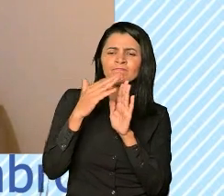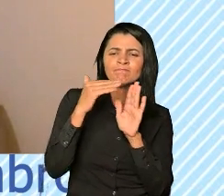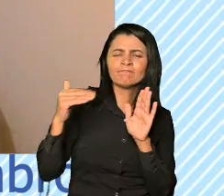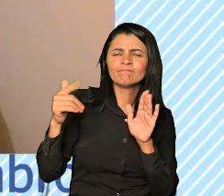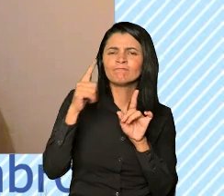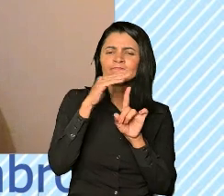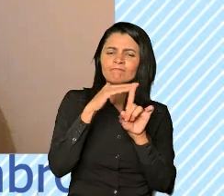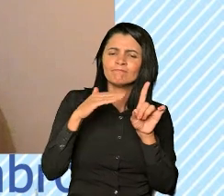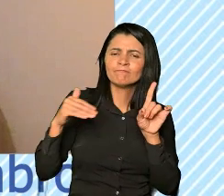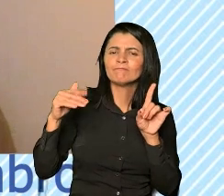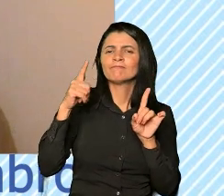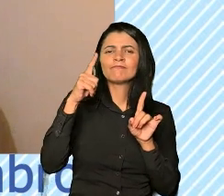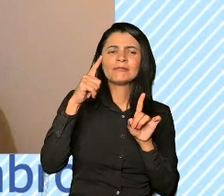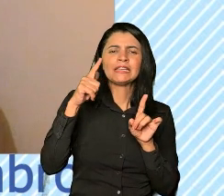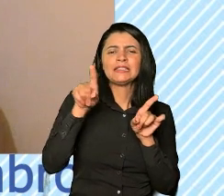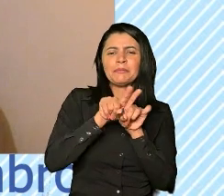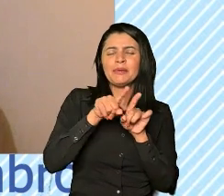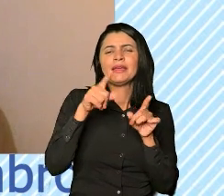memória coletiva,